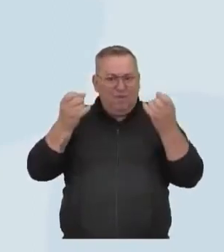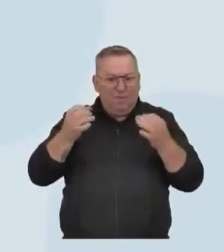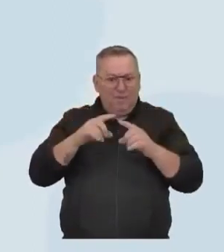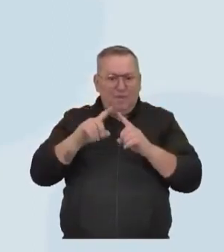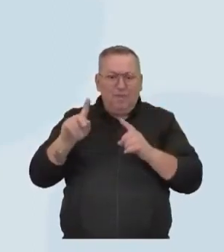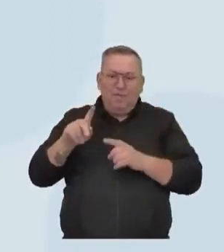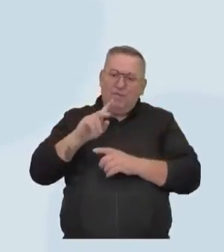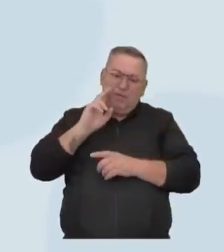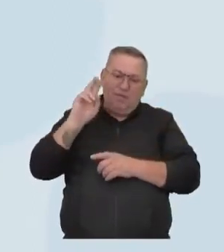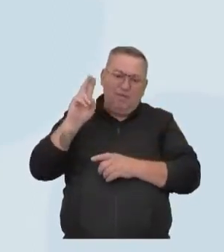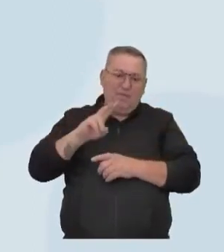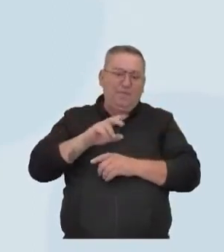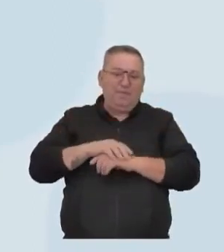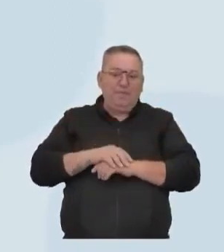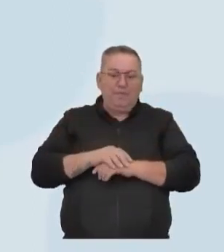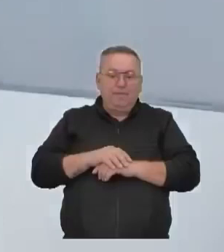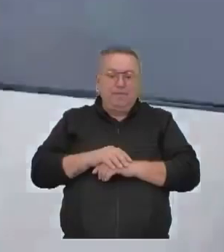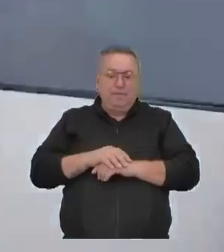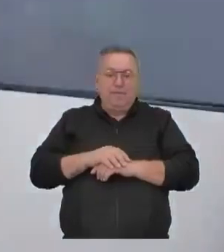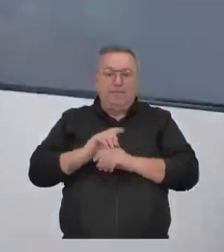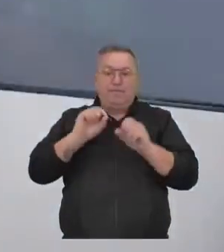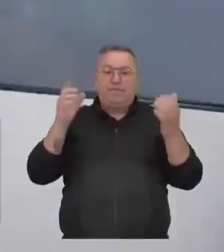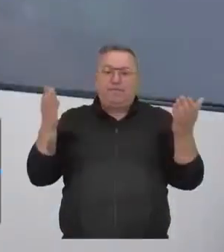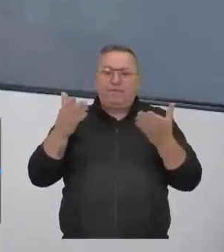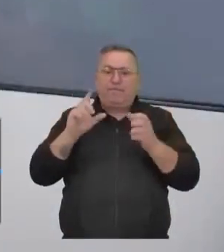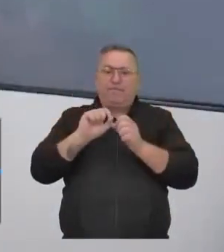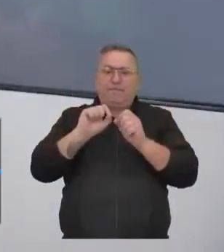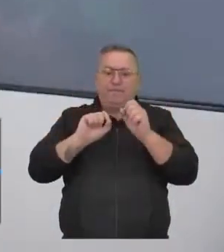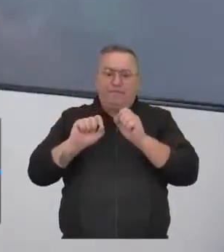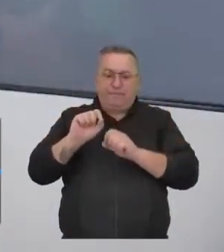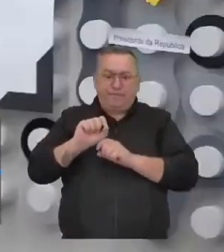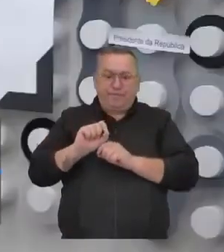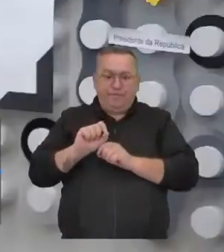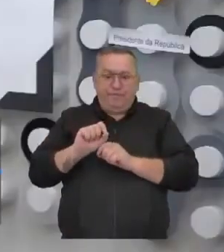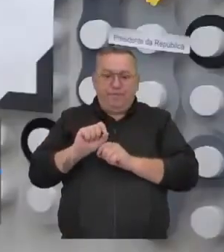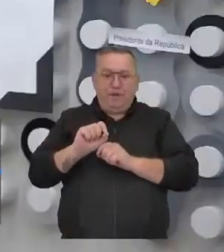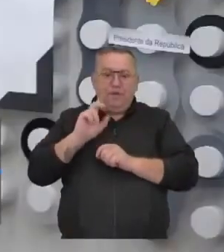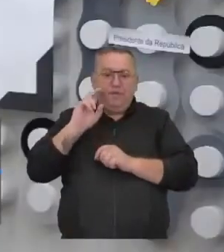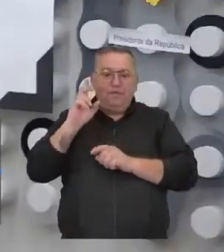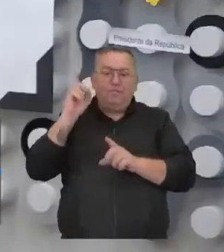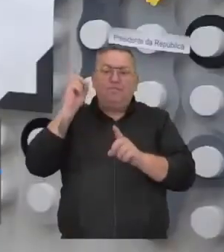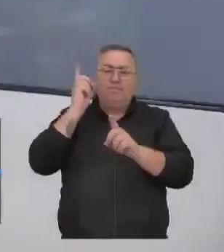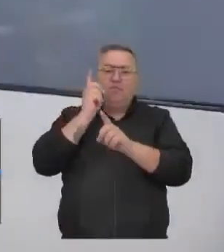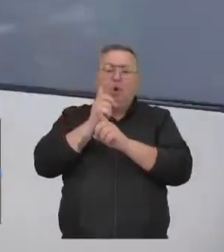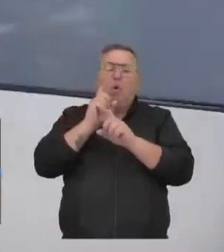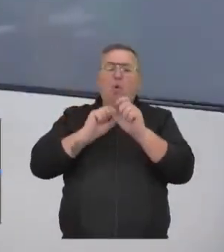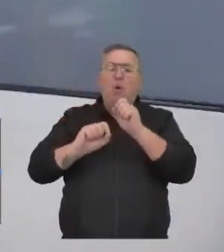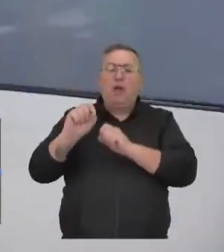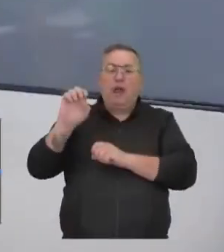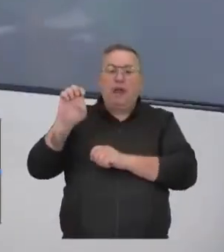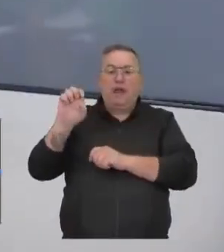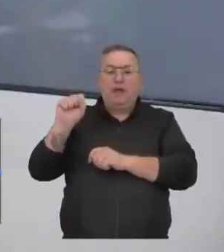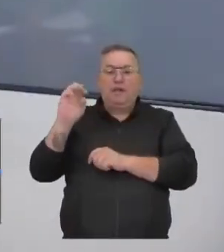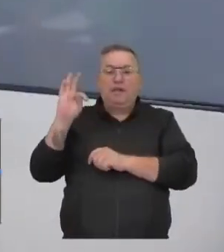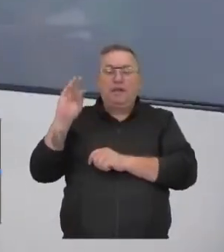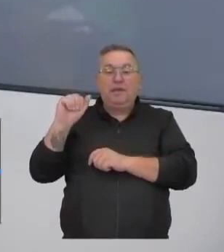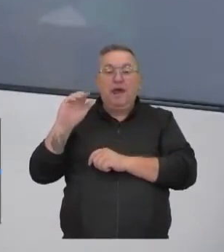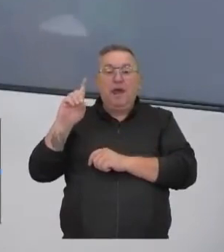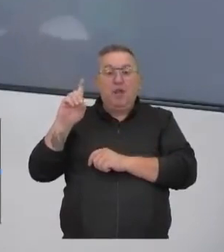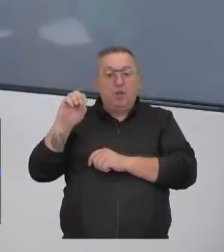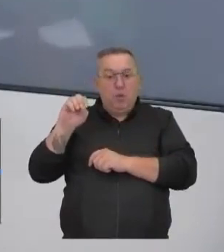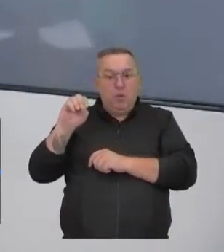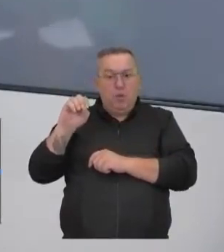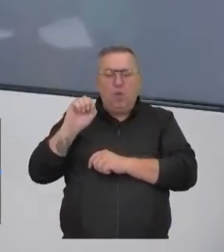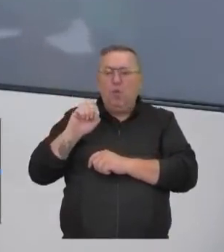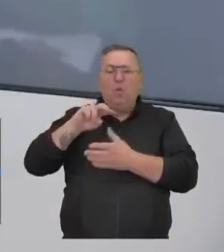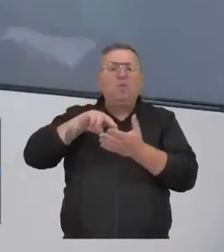já contemplarem. Então é isso que nós faremos, né, professor Tony? É isso aí, vamos lá. Vamos identificar então os mecanismos do Estado. Né? E o